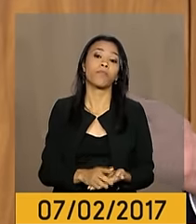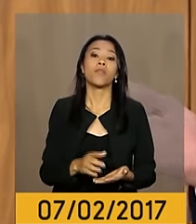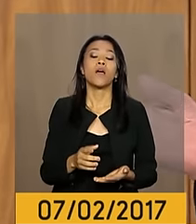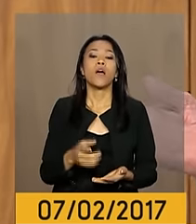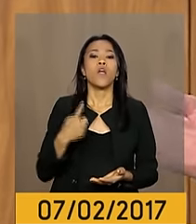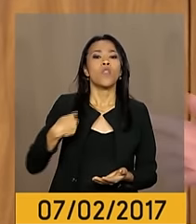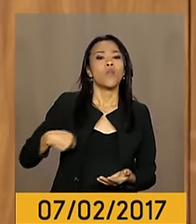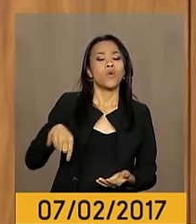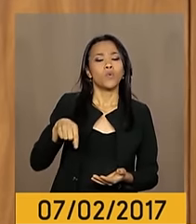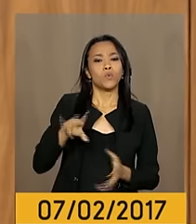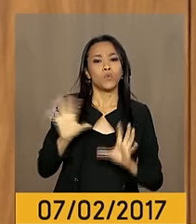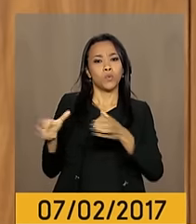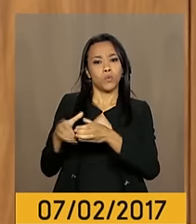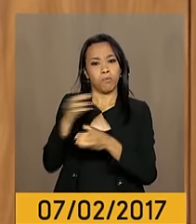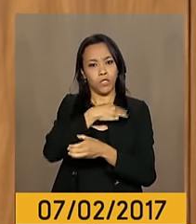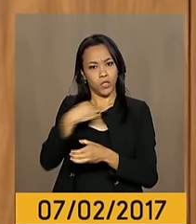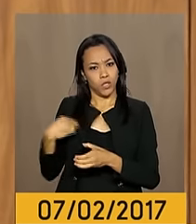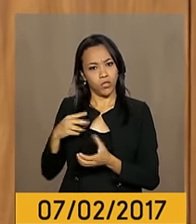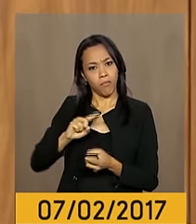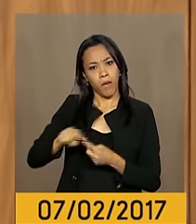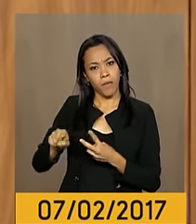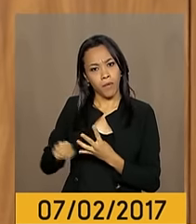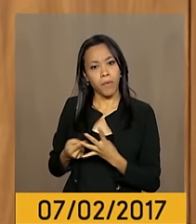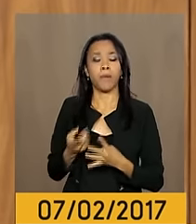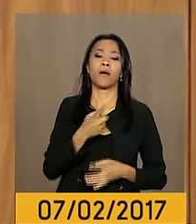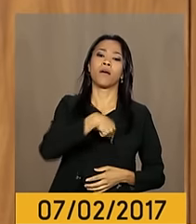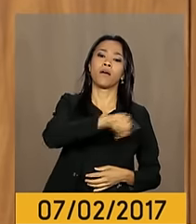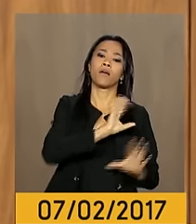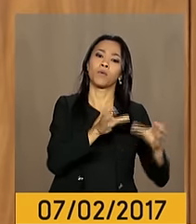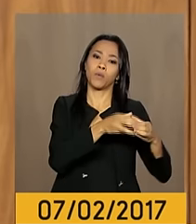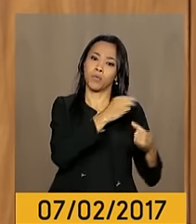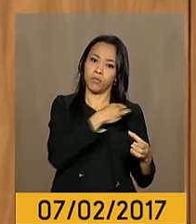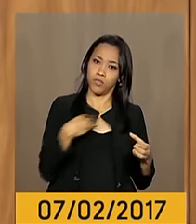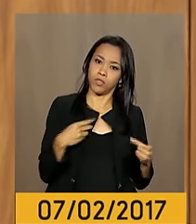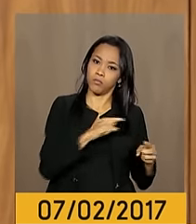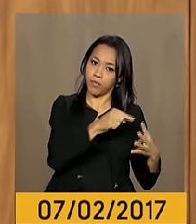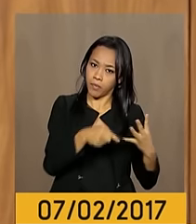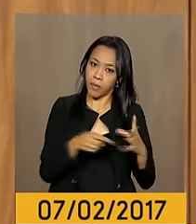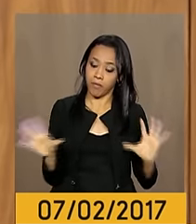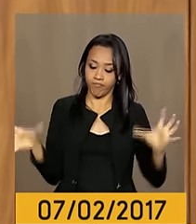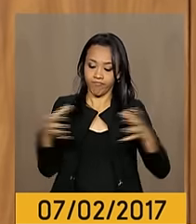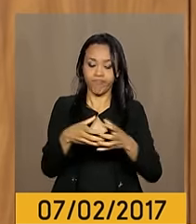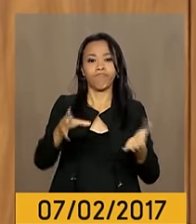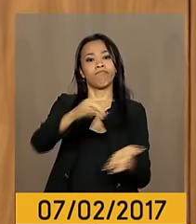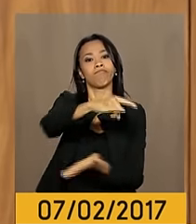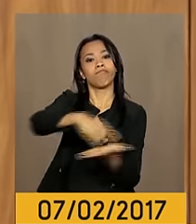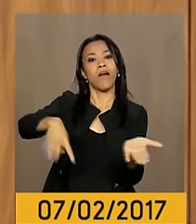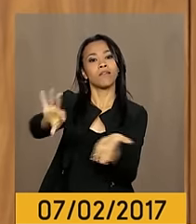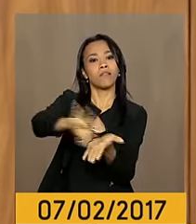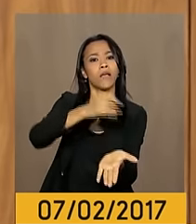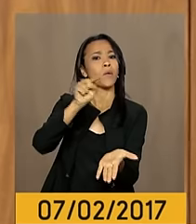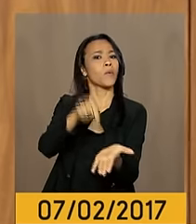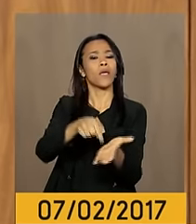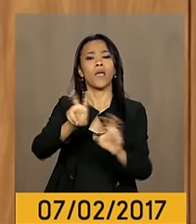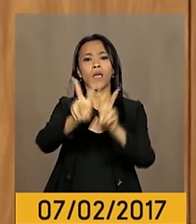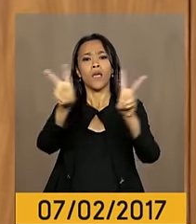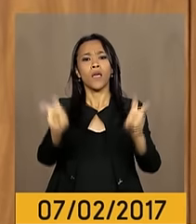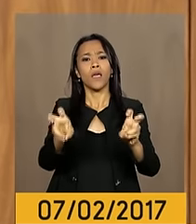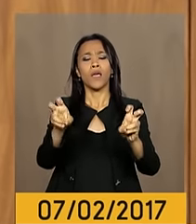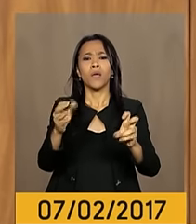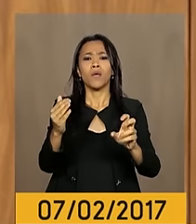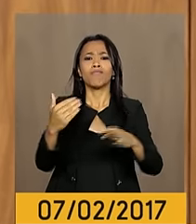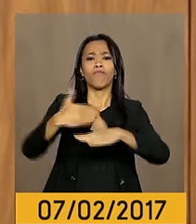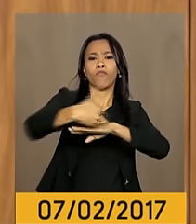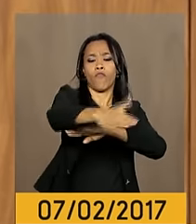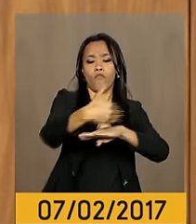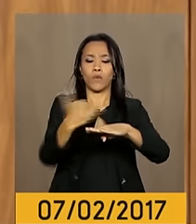ministros assinaram agora acordos para atendimento à comunidades fronteiriças um tema Que angustia o